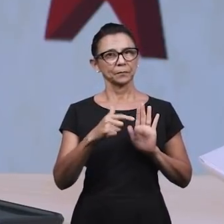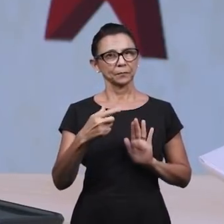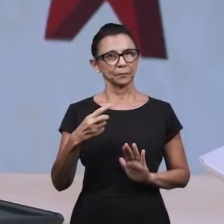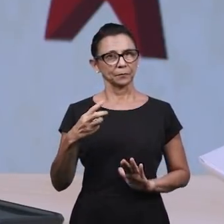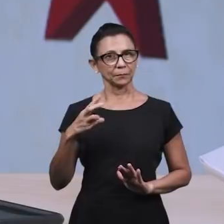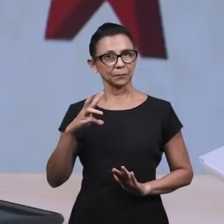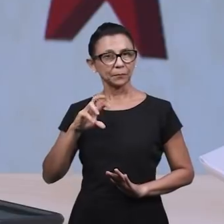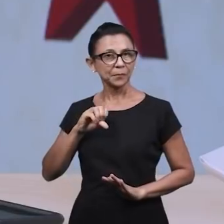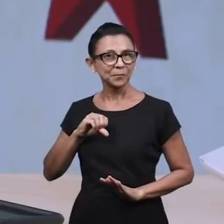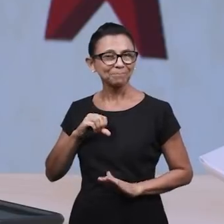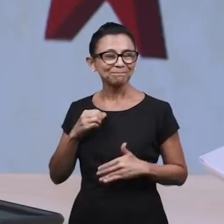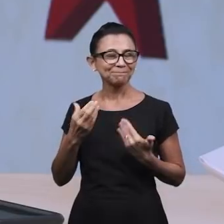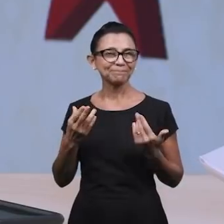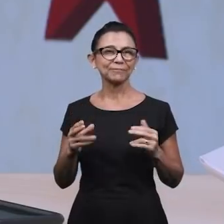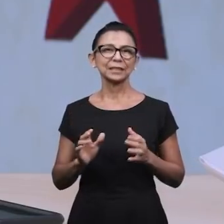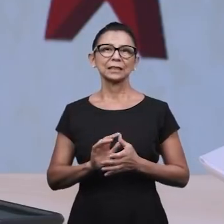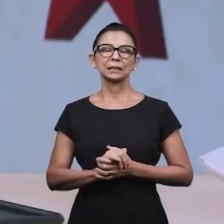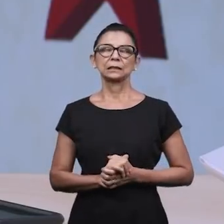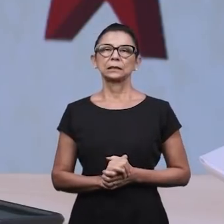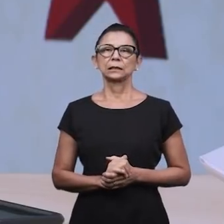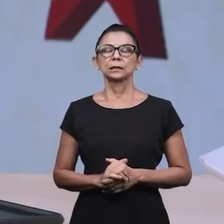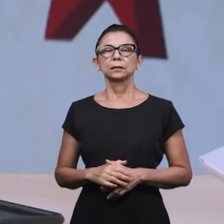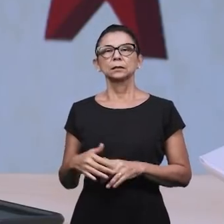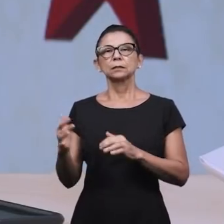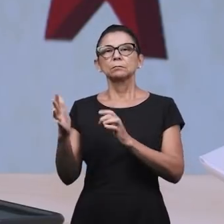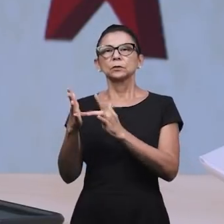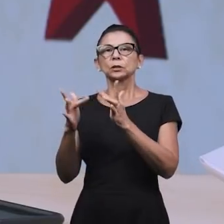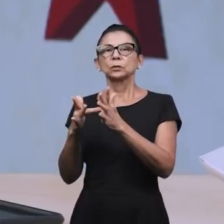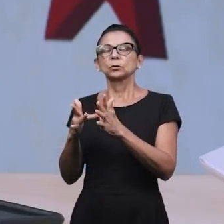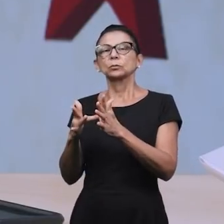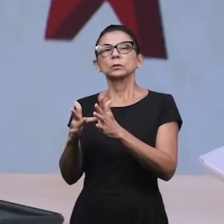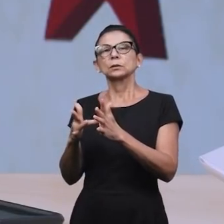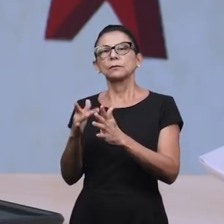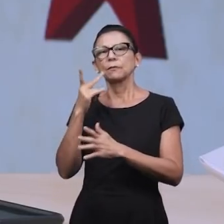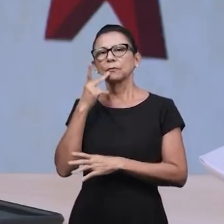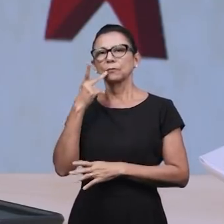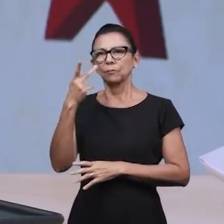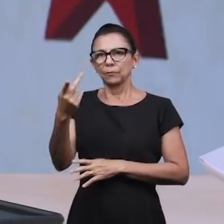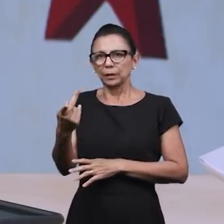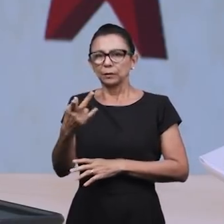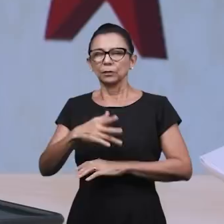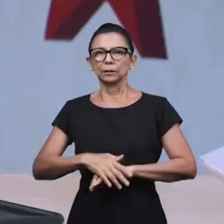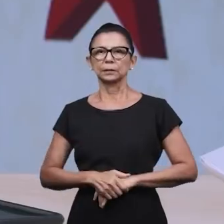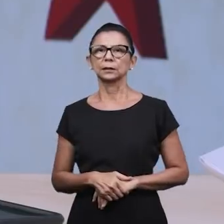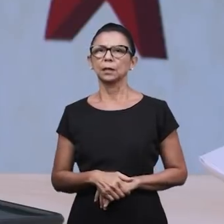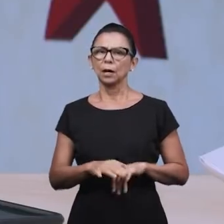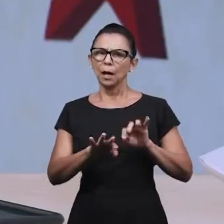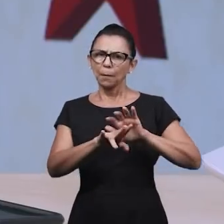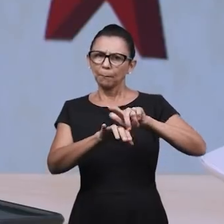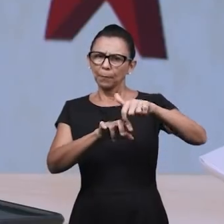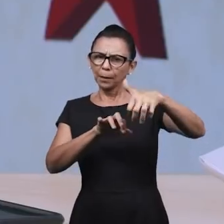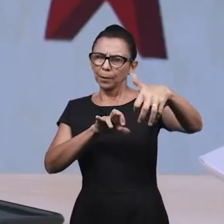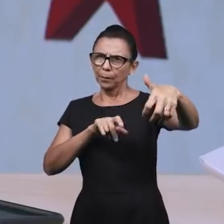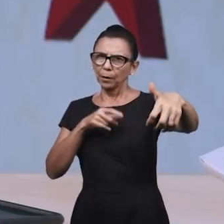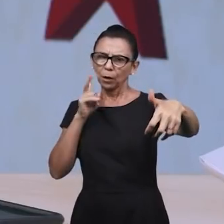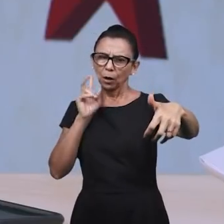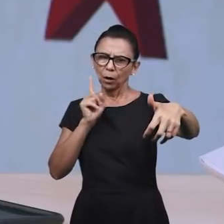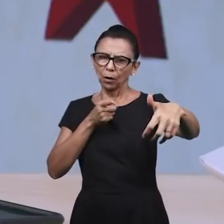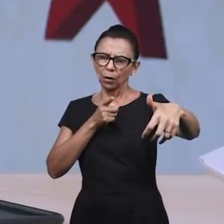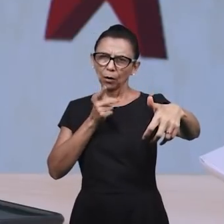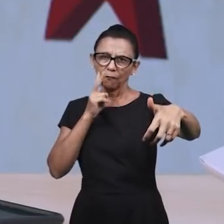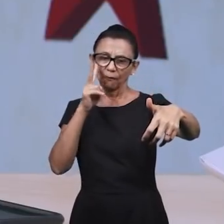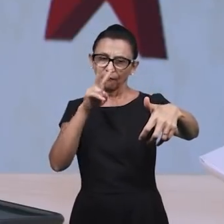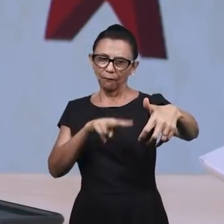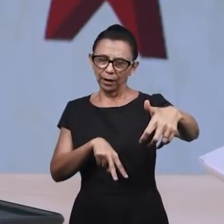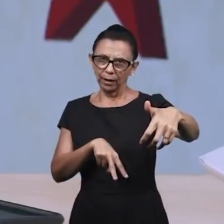verso 39, e é uma expressão dita pelo próprio Senhor Jesus, quando ele diz o seguinte: examinai as Escrituras, pois vós